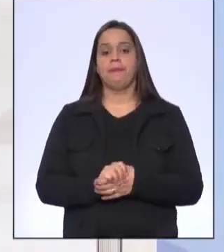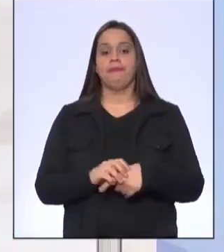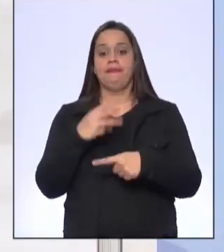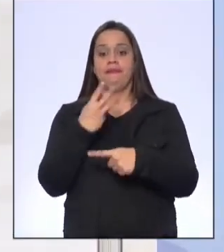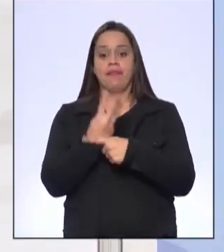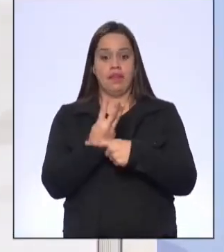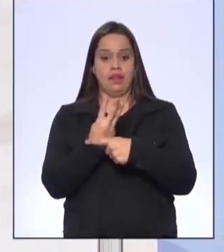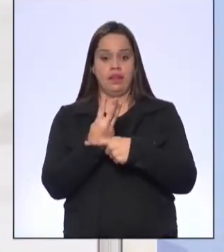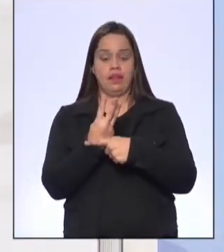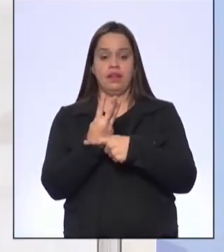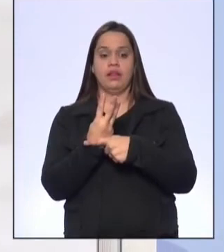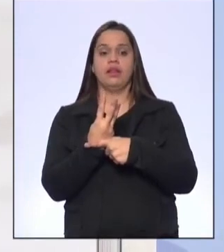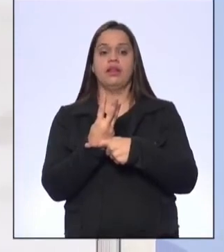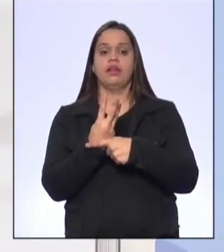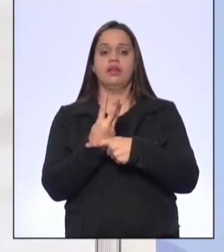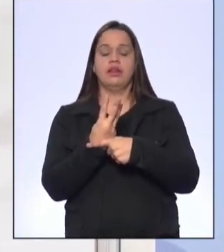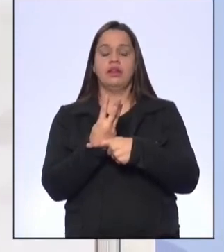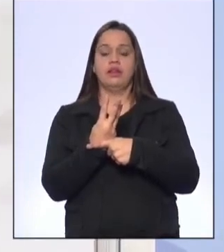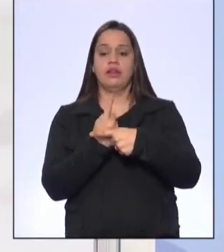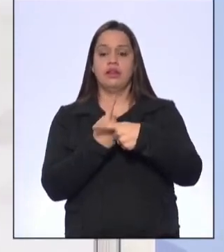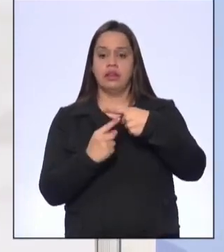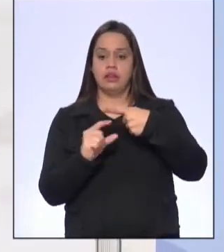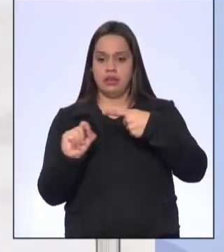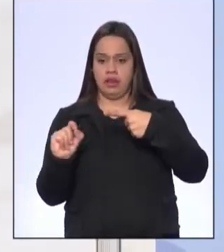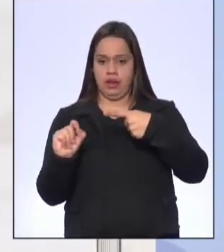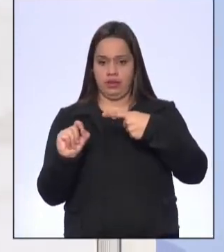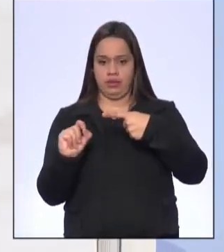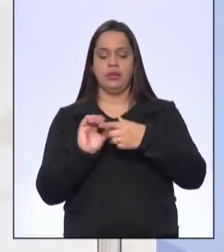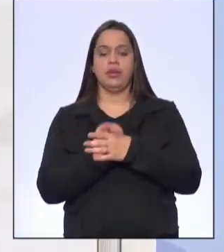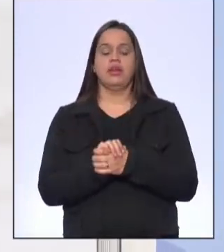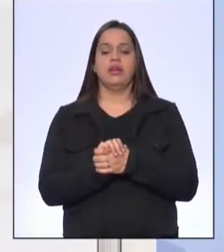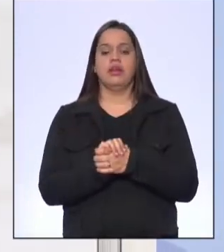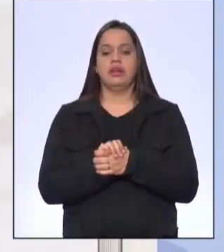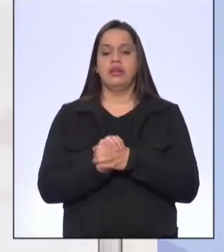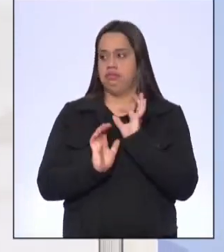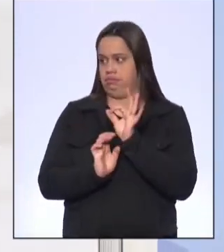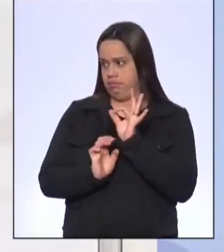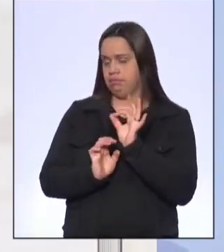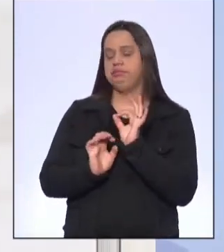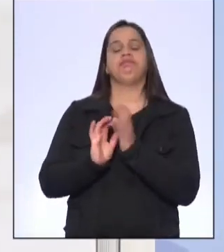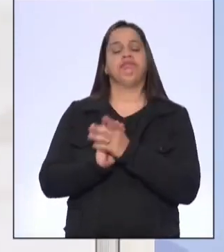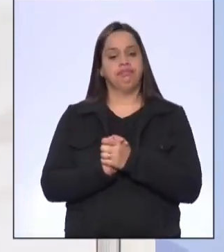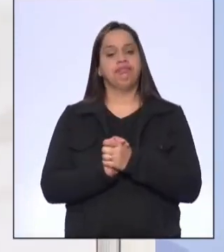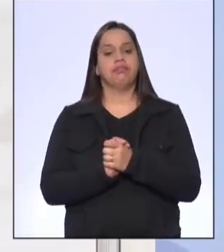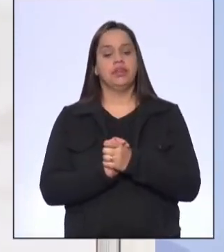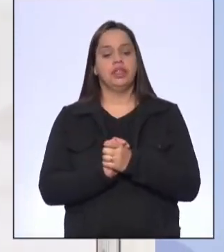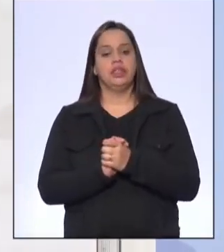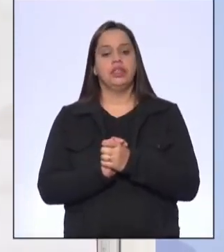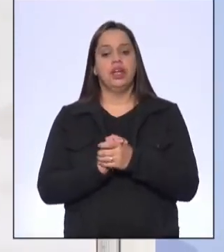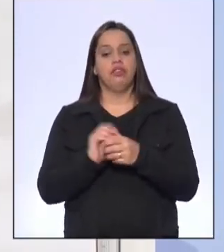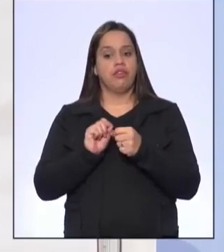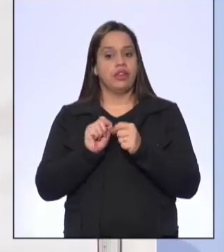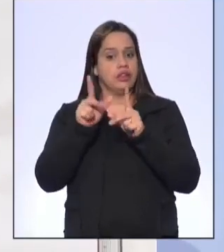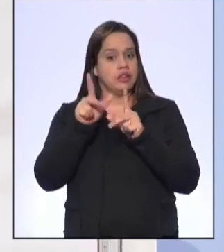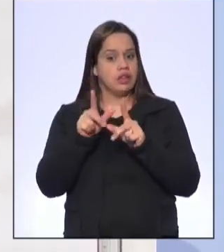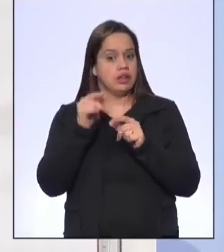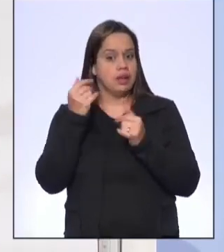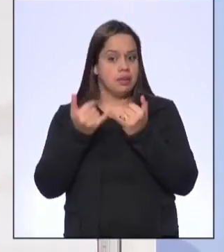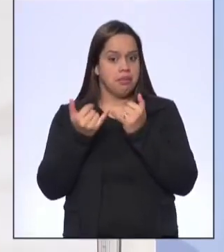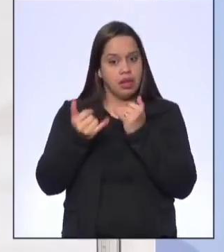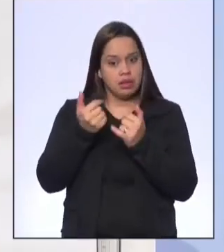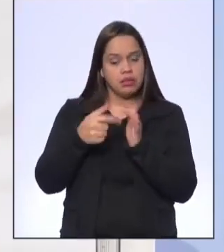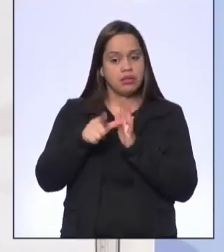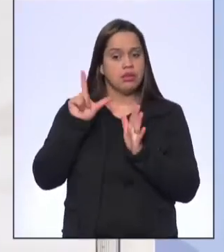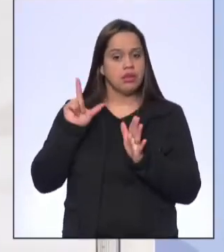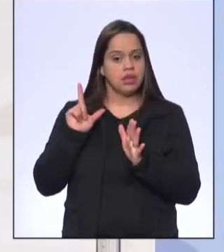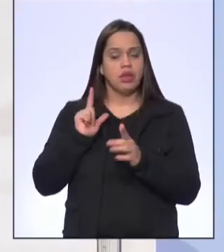3 sobre 100, não é isso, Rafa? Perfeito. Então, vamos na mesma ideia que a gente estava fazendo anterior. Dividir por